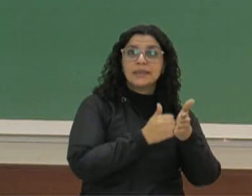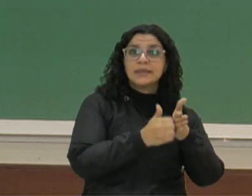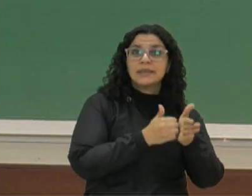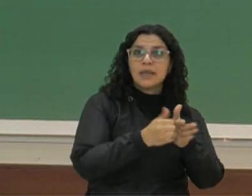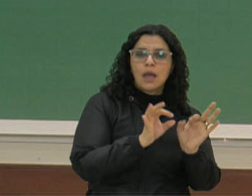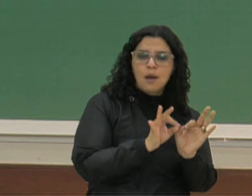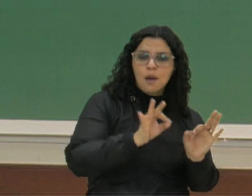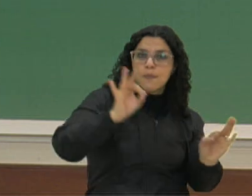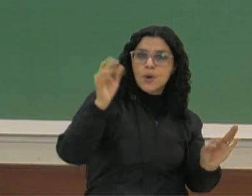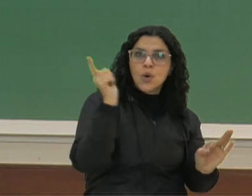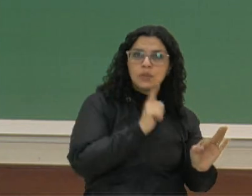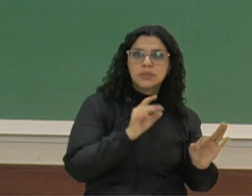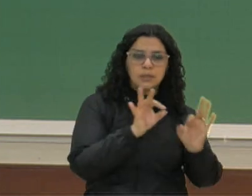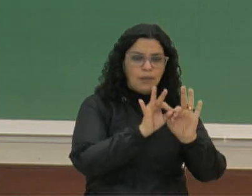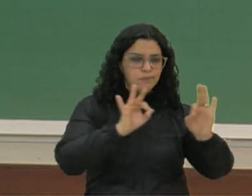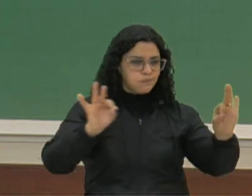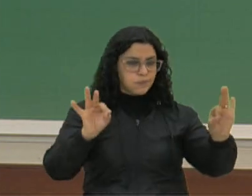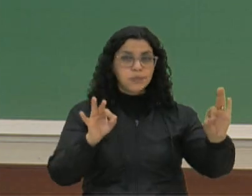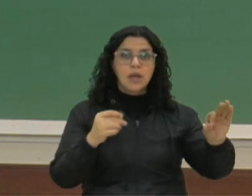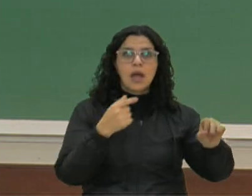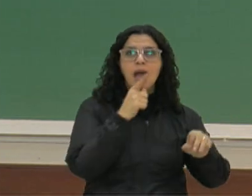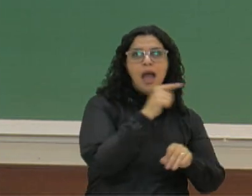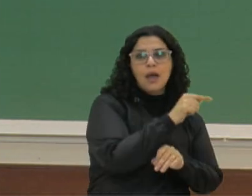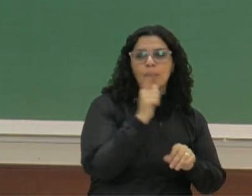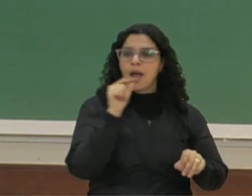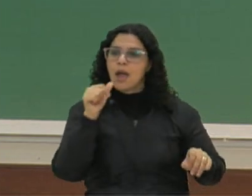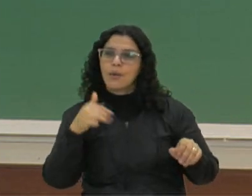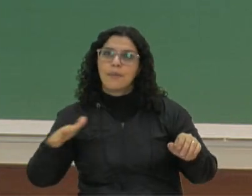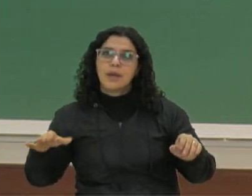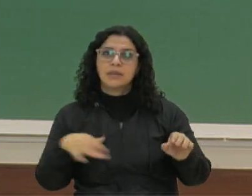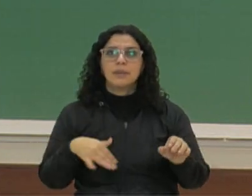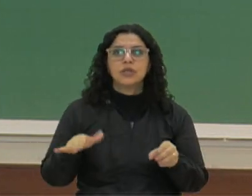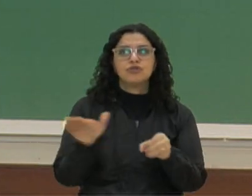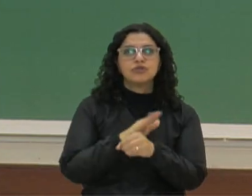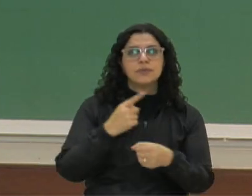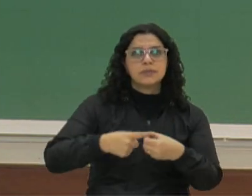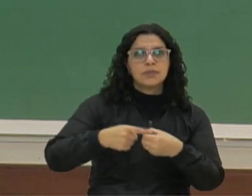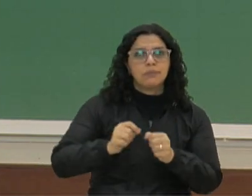dois oceanos que contribuíam muito para a ocupação daquele território.